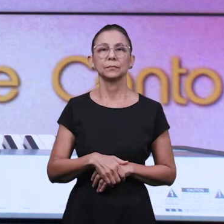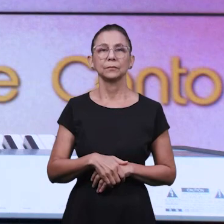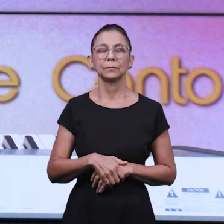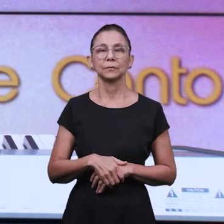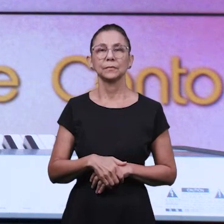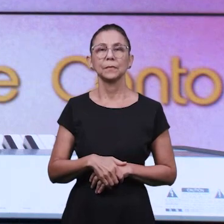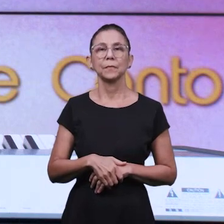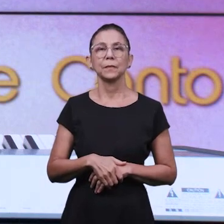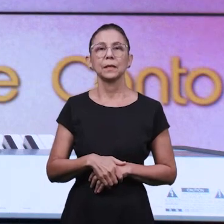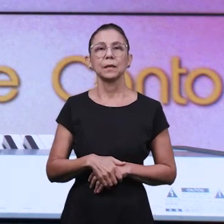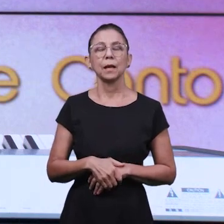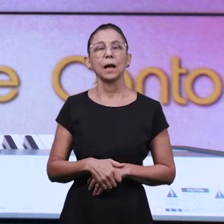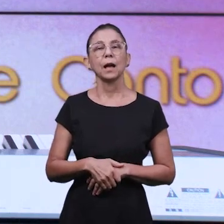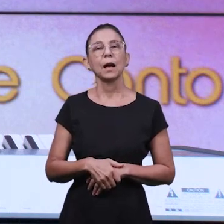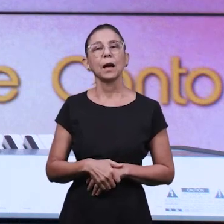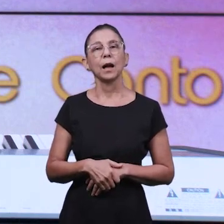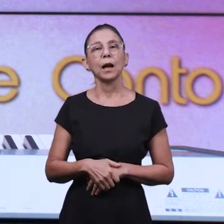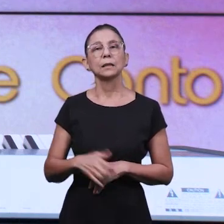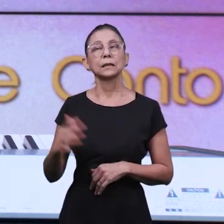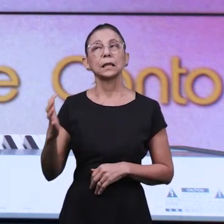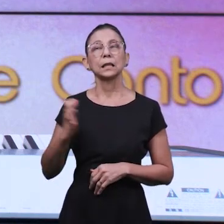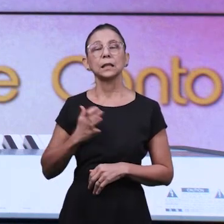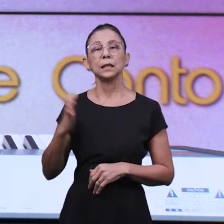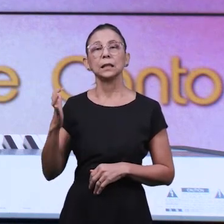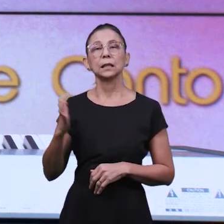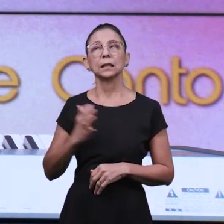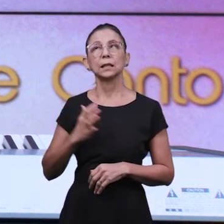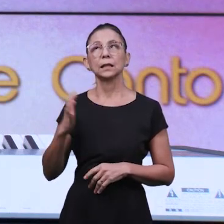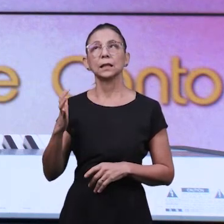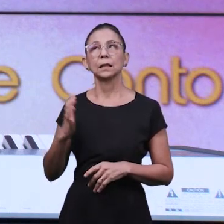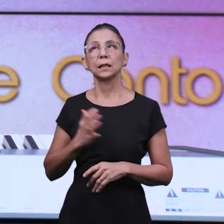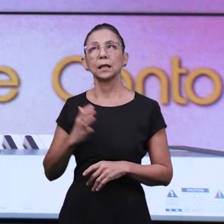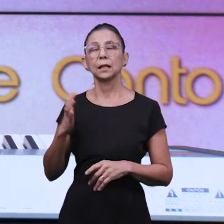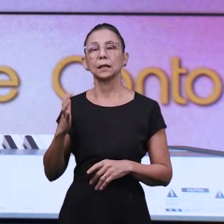as riquezas que eu